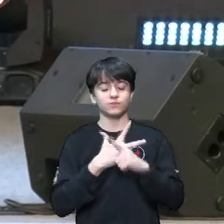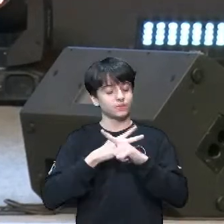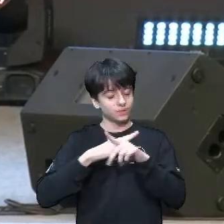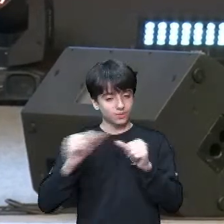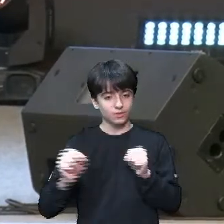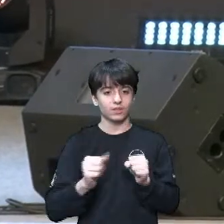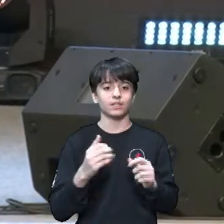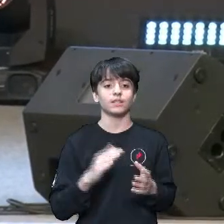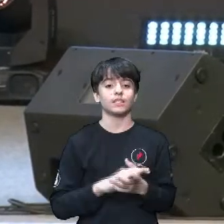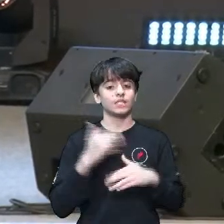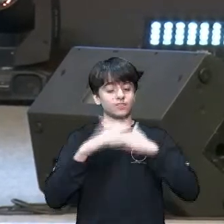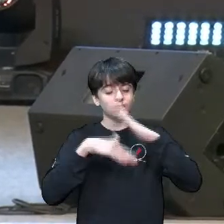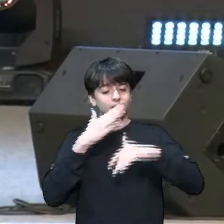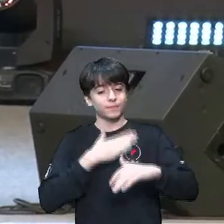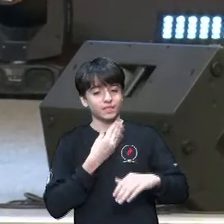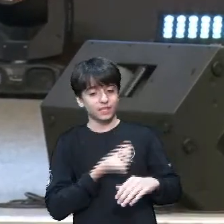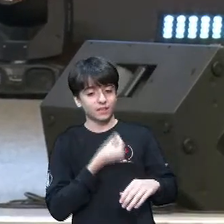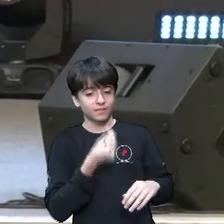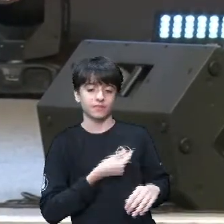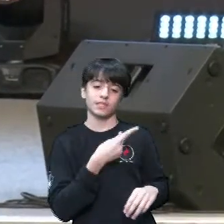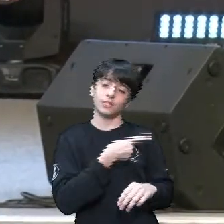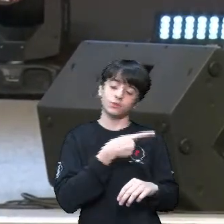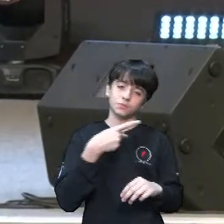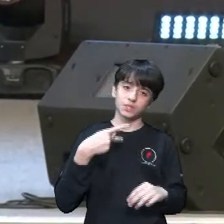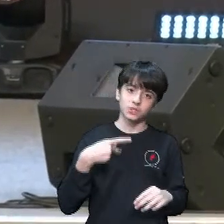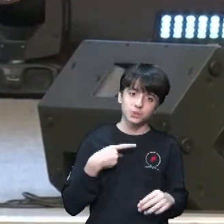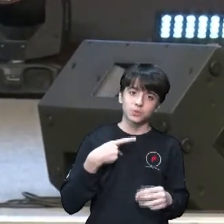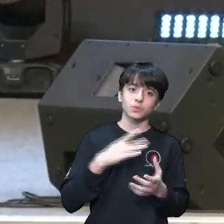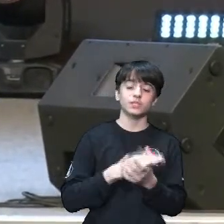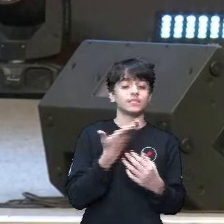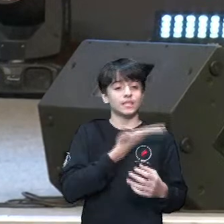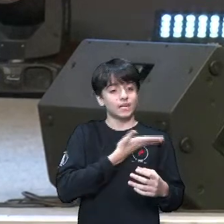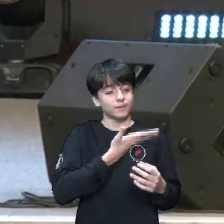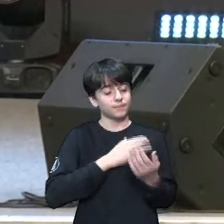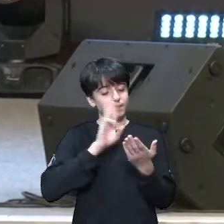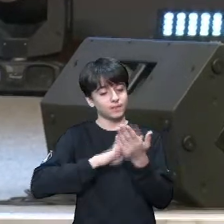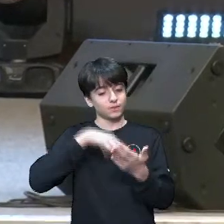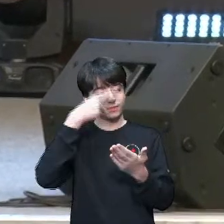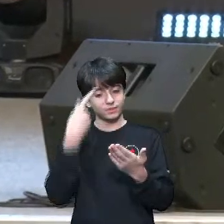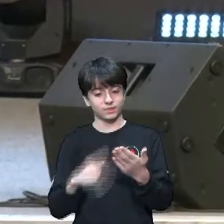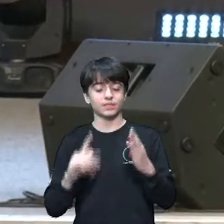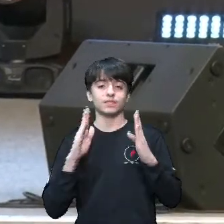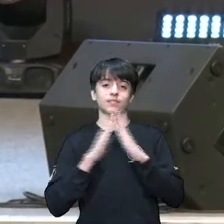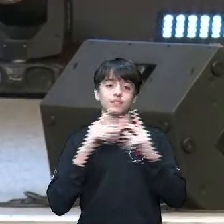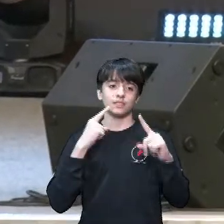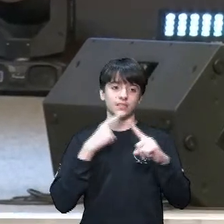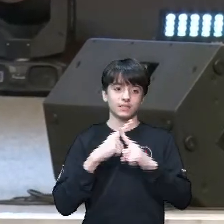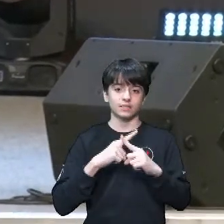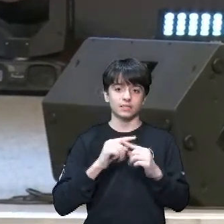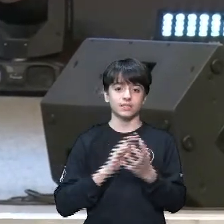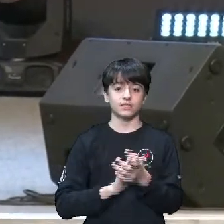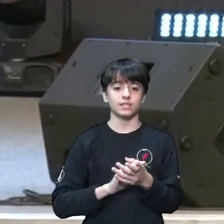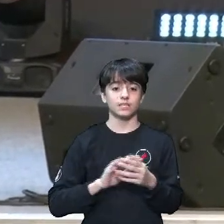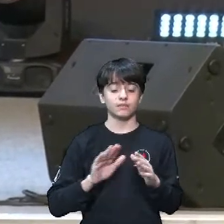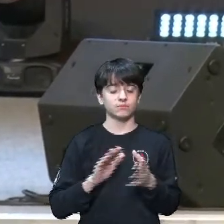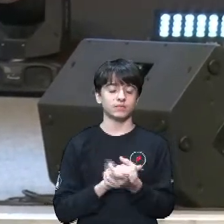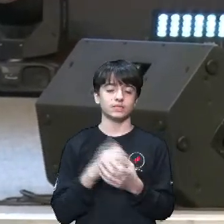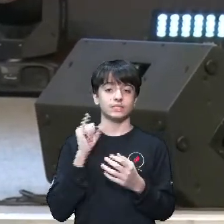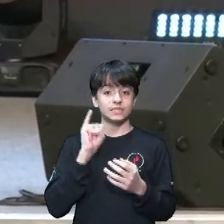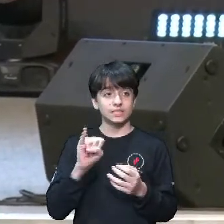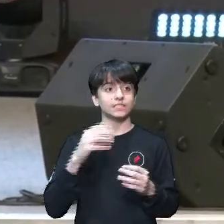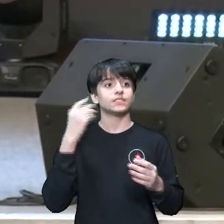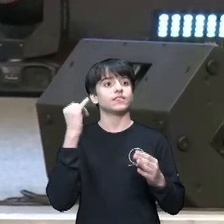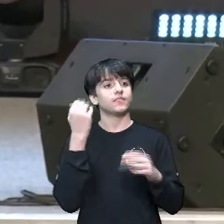minha vida, a vida dos demais pastores e membros aqui, amigos aqui da igreja. E caso, de repente, por algum motivo você falte, que